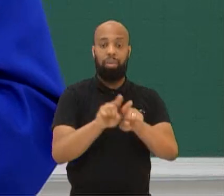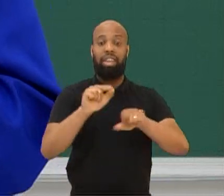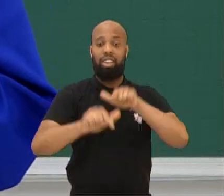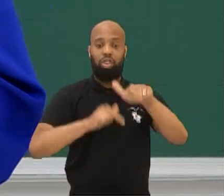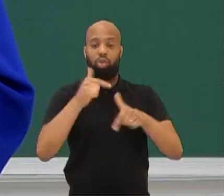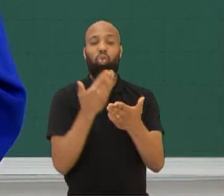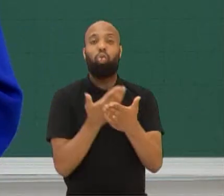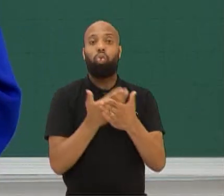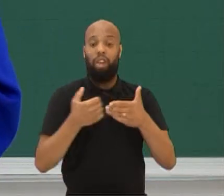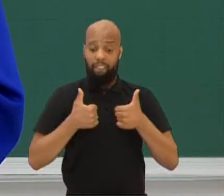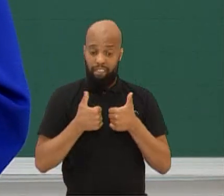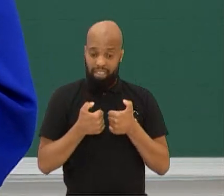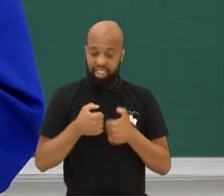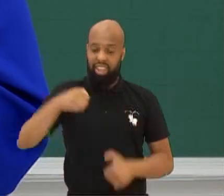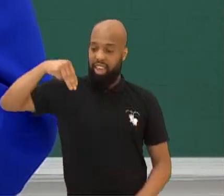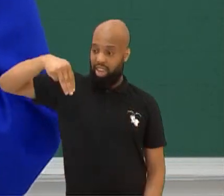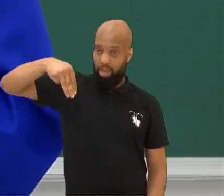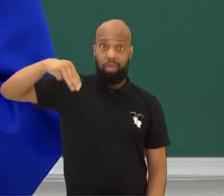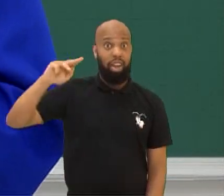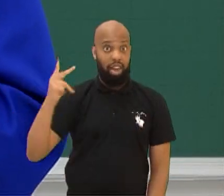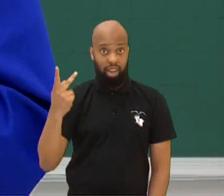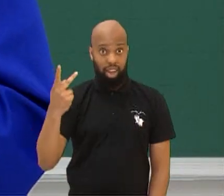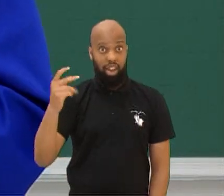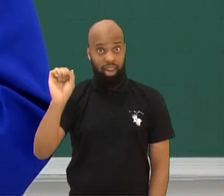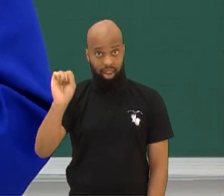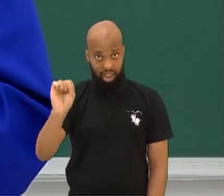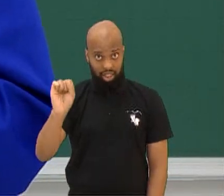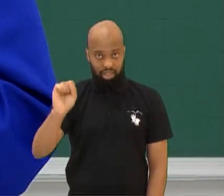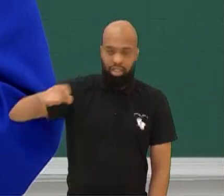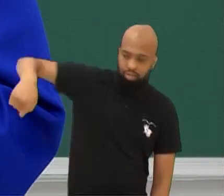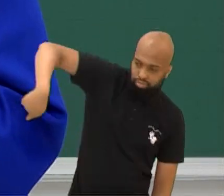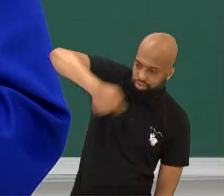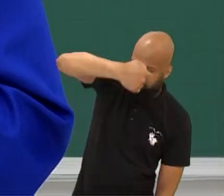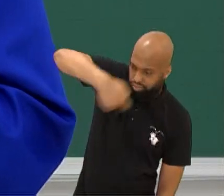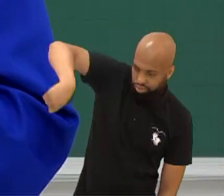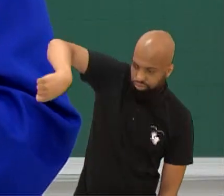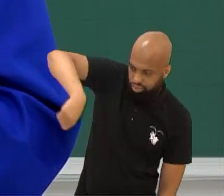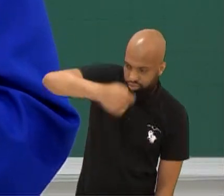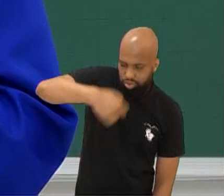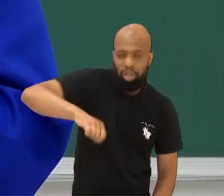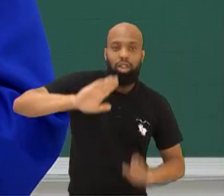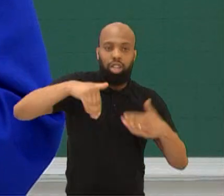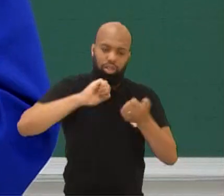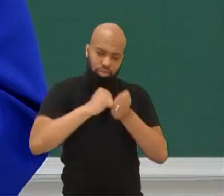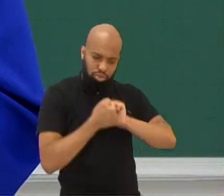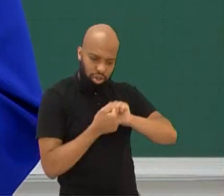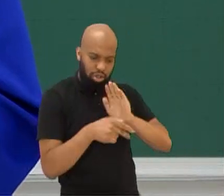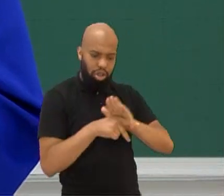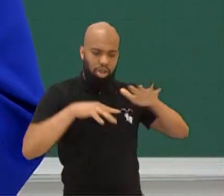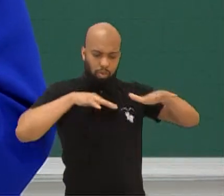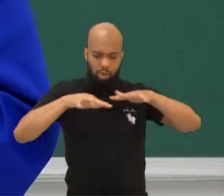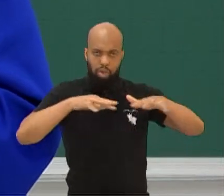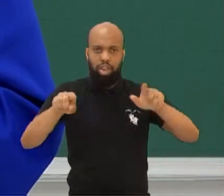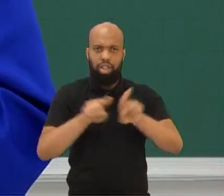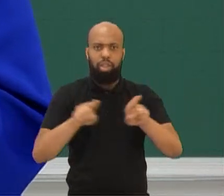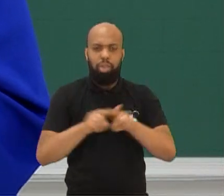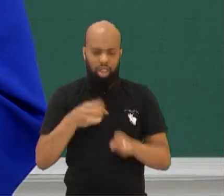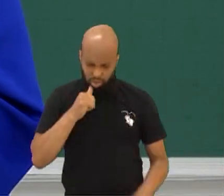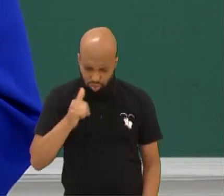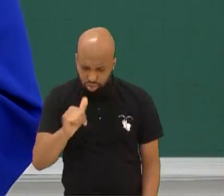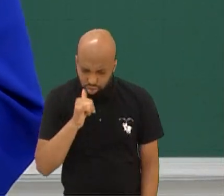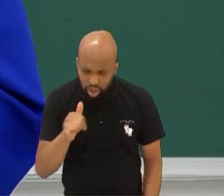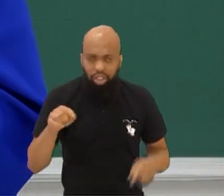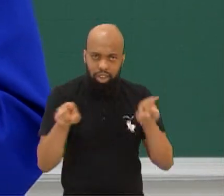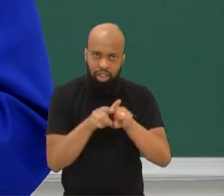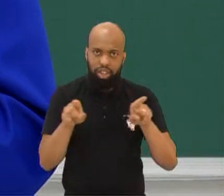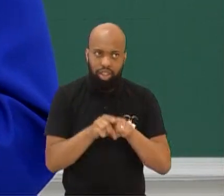física, com a questão do seno e do cosseno. Então, a modelagem do movimento, da intensidade de corrente